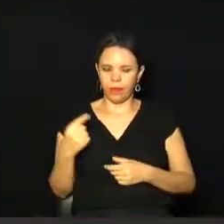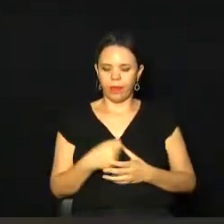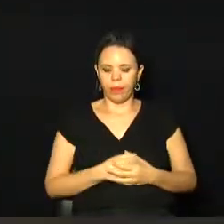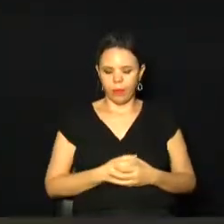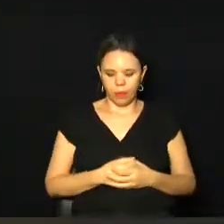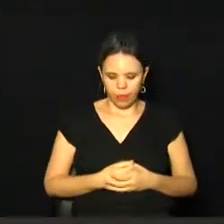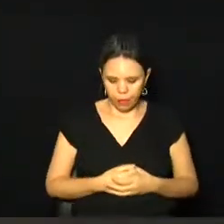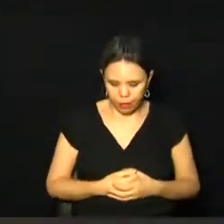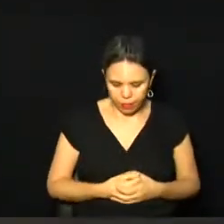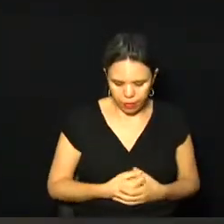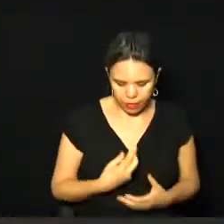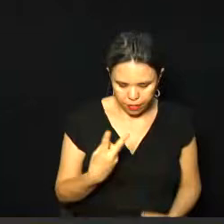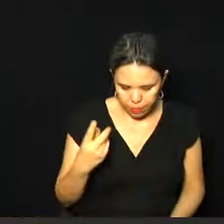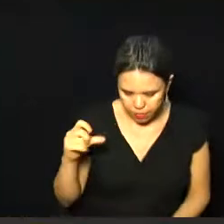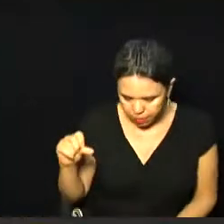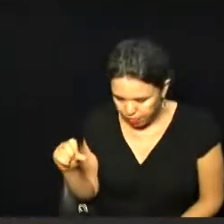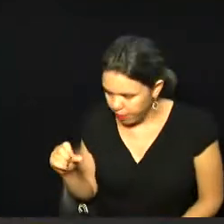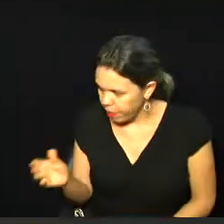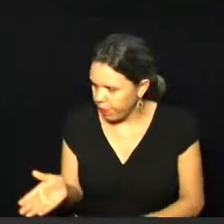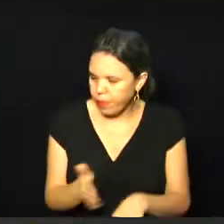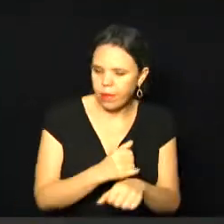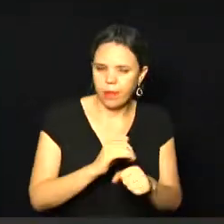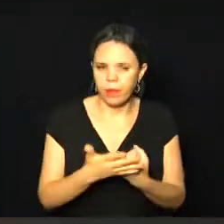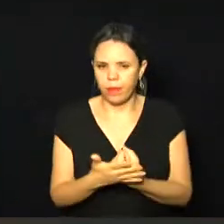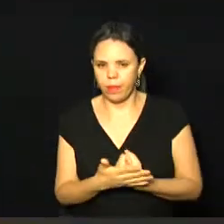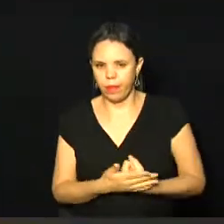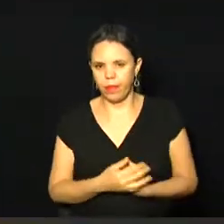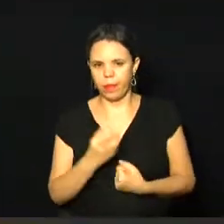em 2019, antes da pandemia,